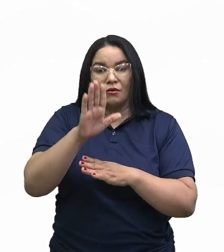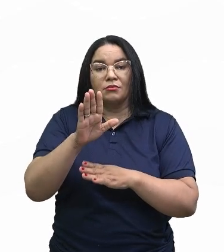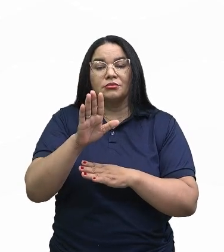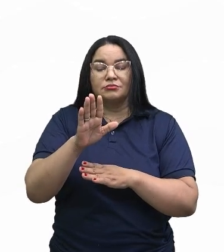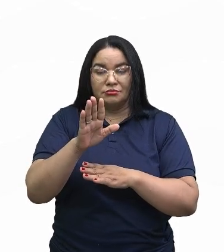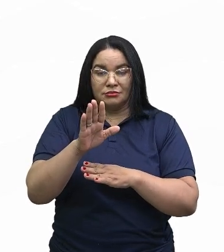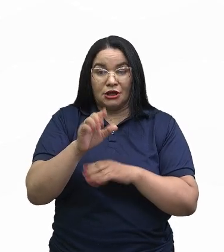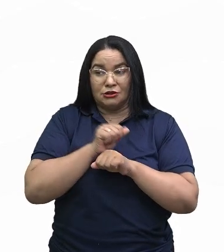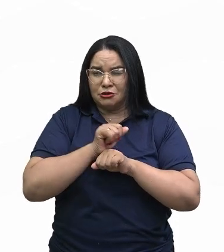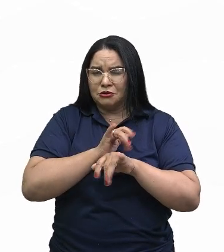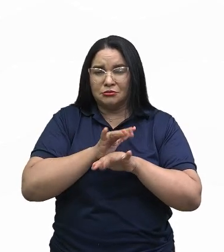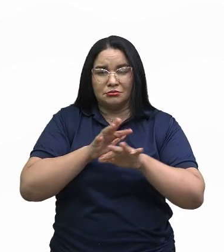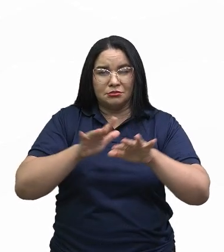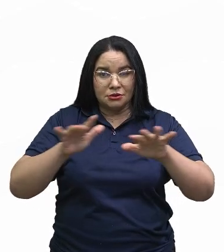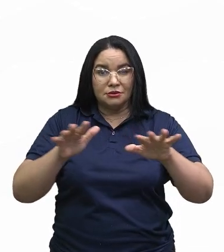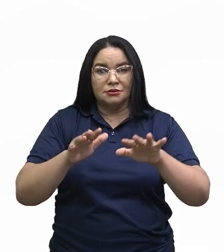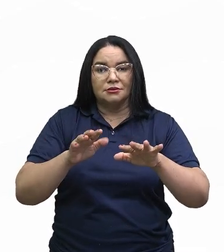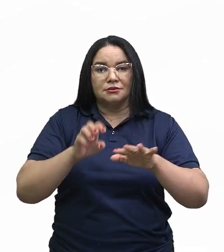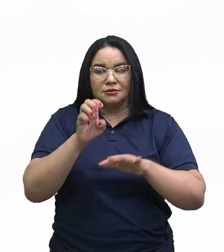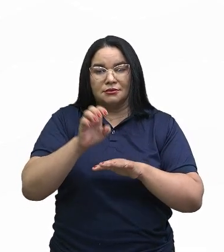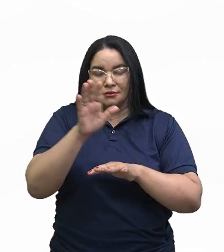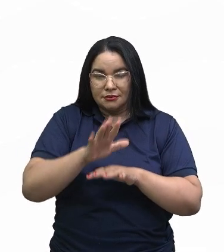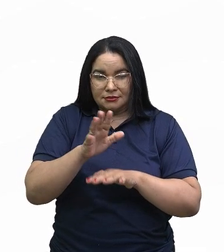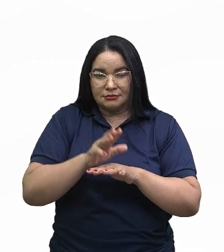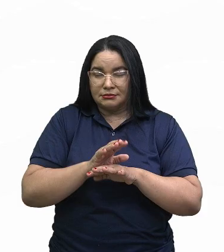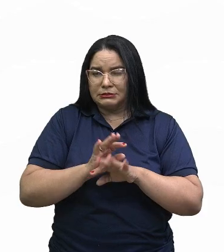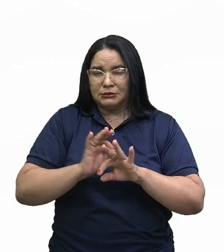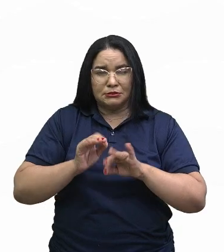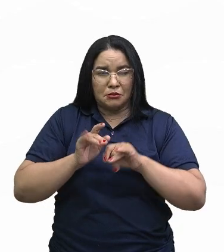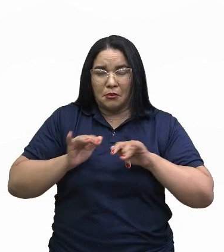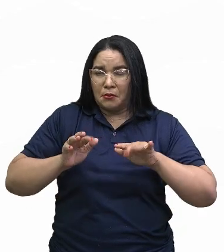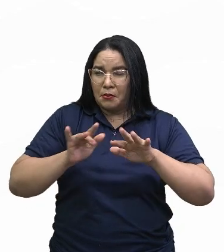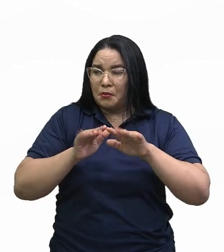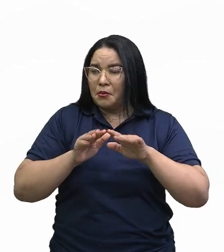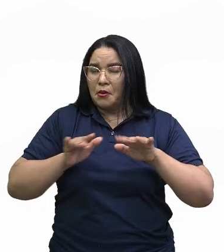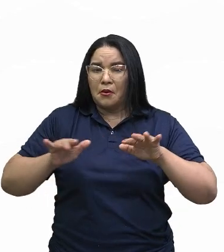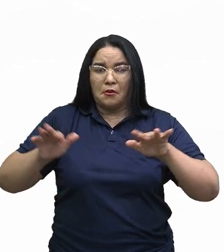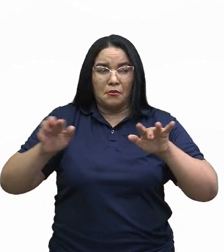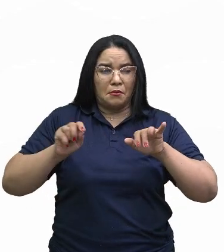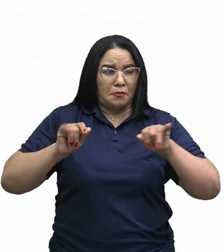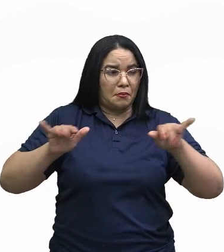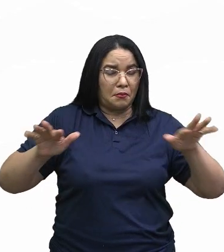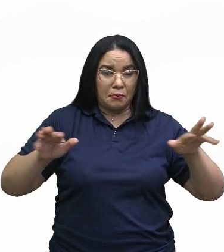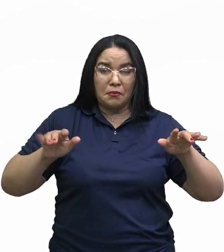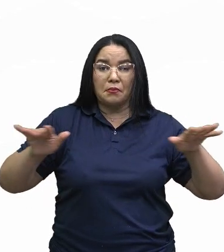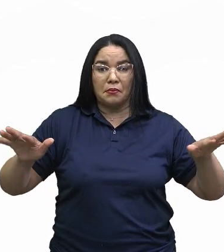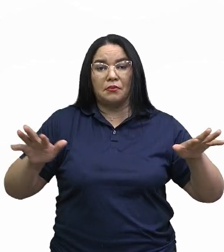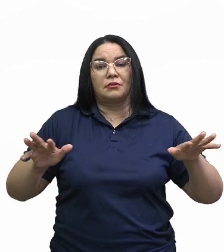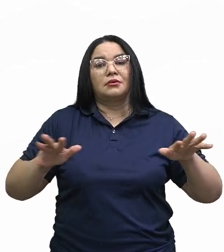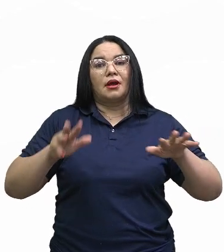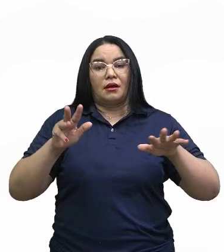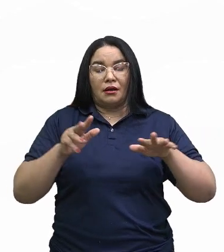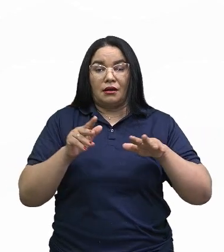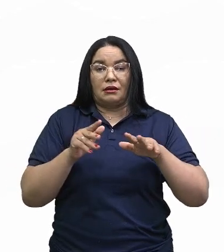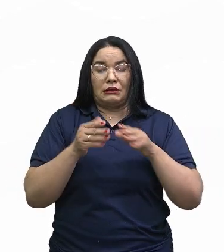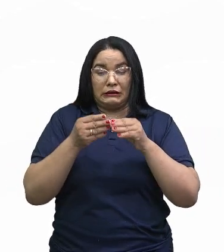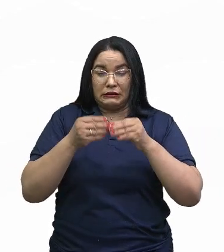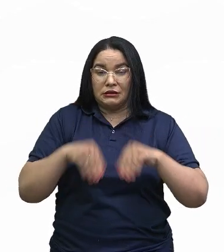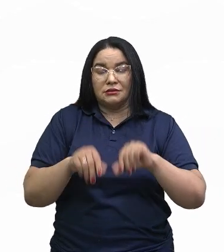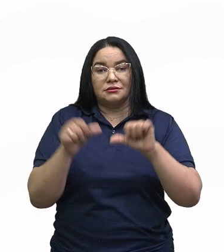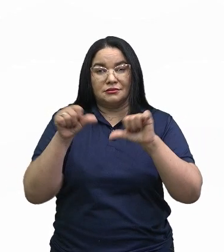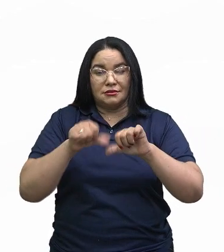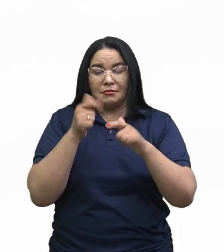para toda a Europa que estava ali nas mediações. Então foi uma crise muito grande na época da